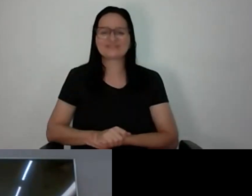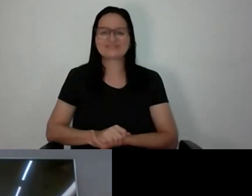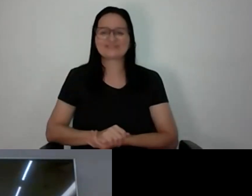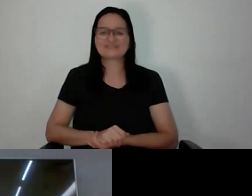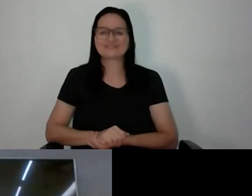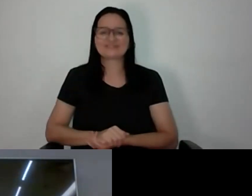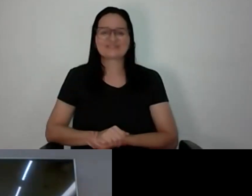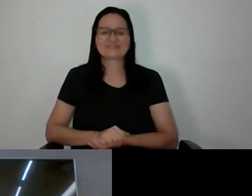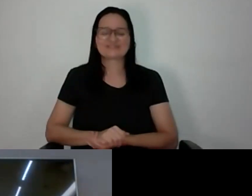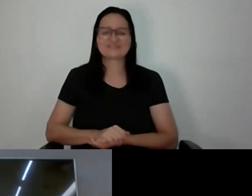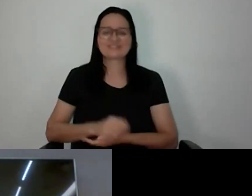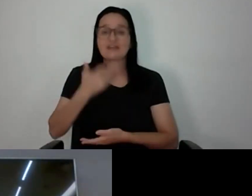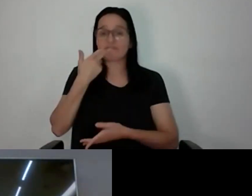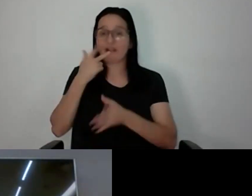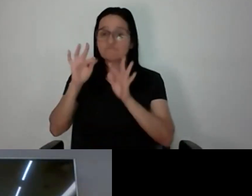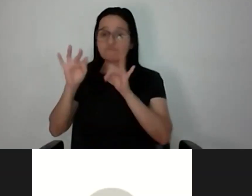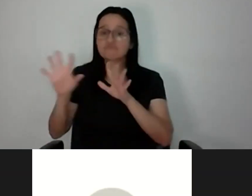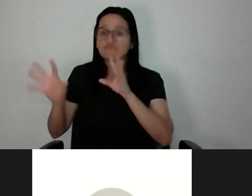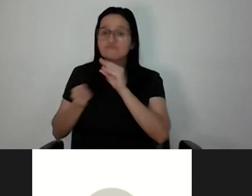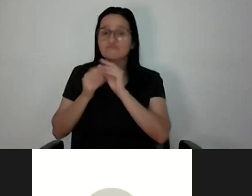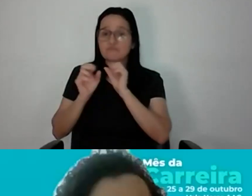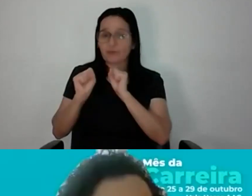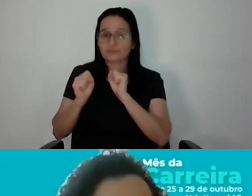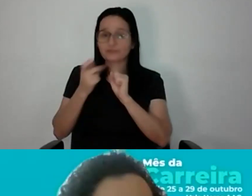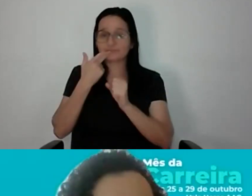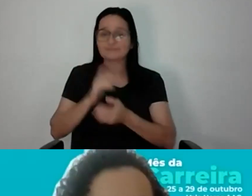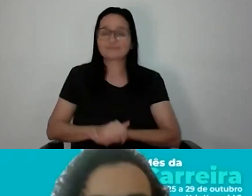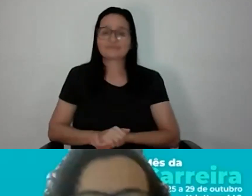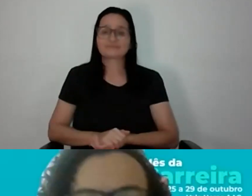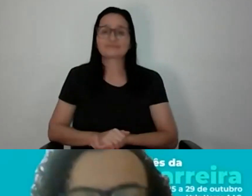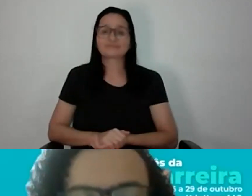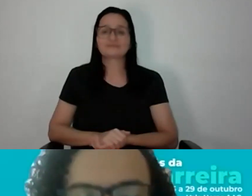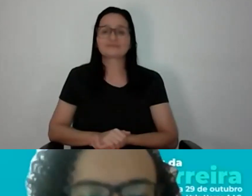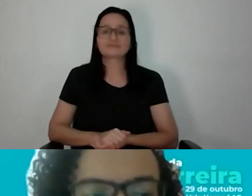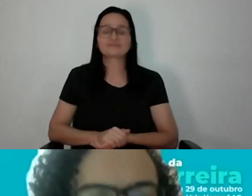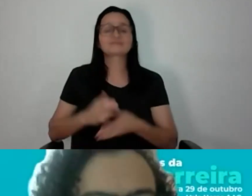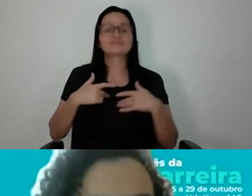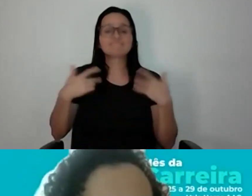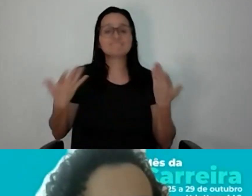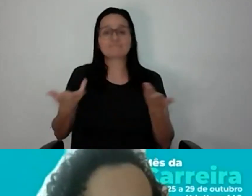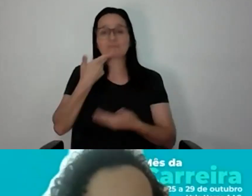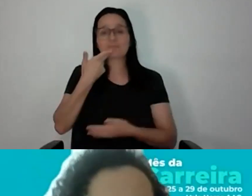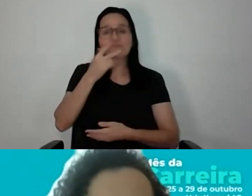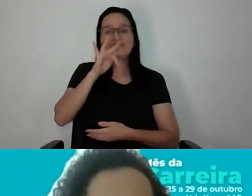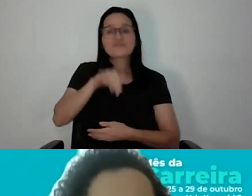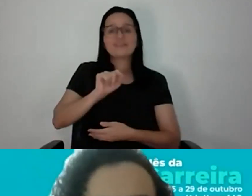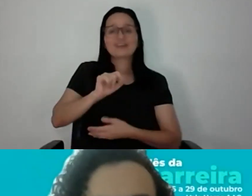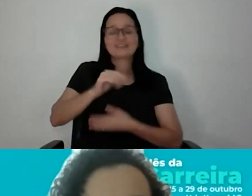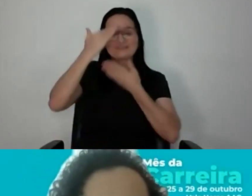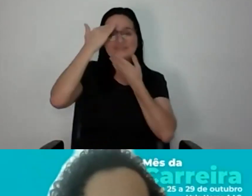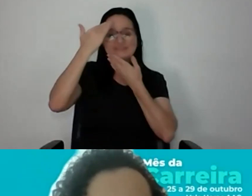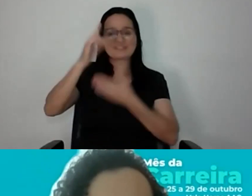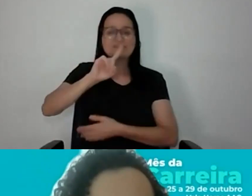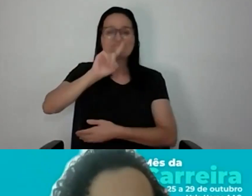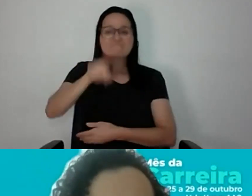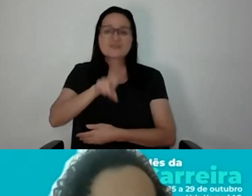Legal. Se vocês quiserem fechar, pessoal, fique à vontade. Olha, do meu lado, eu vou finalizar agradecendo as 1.500, 1.600